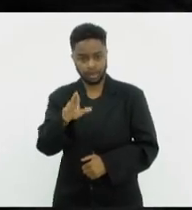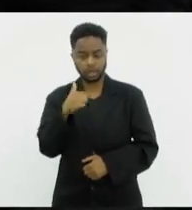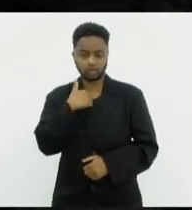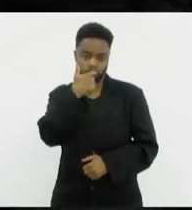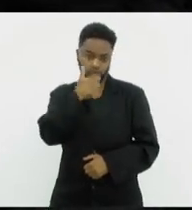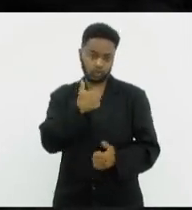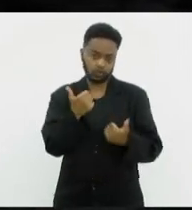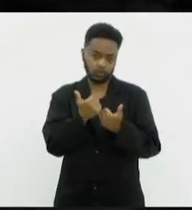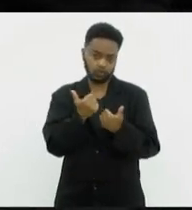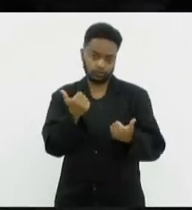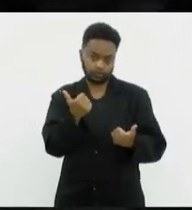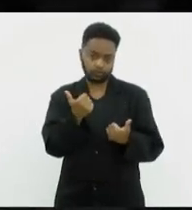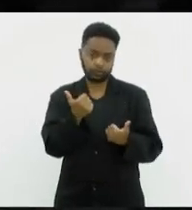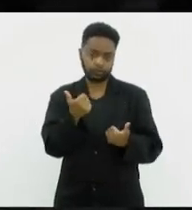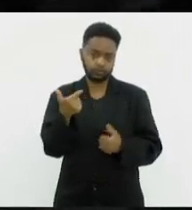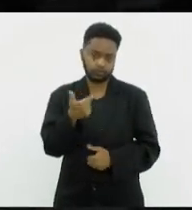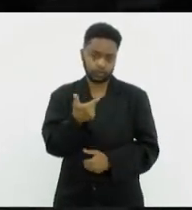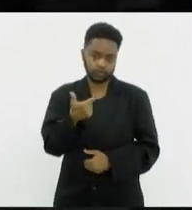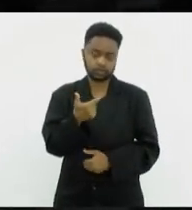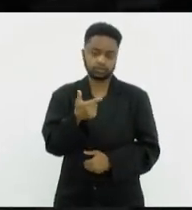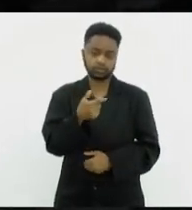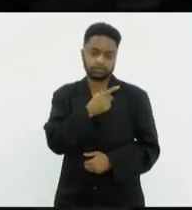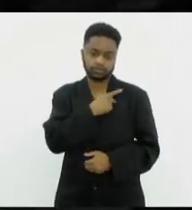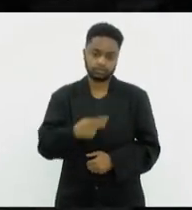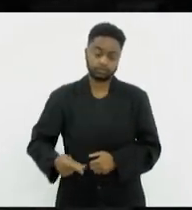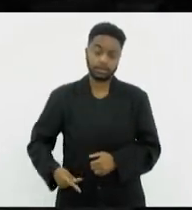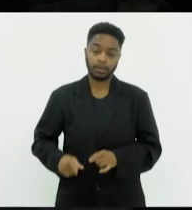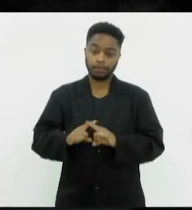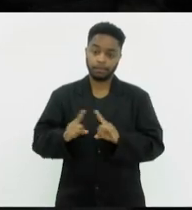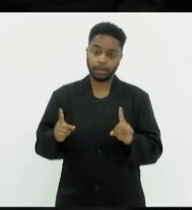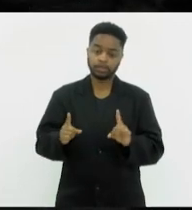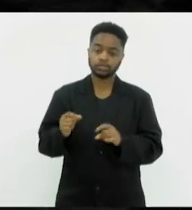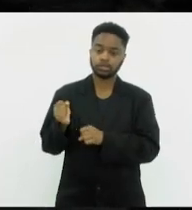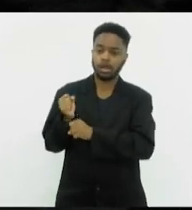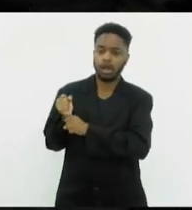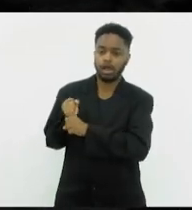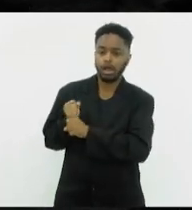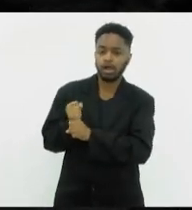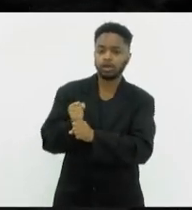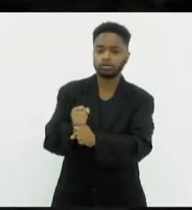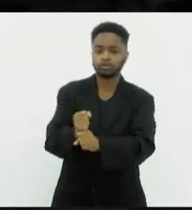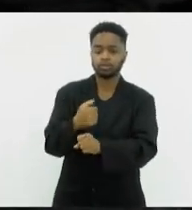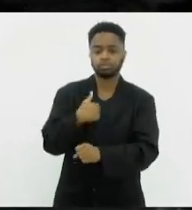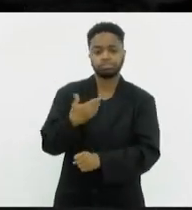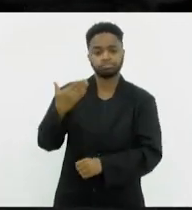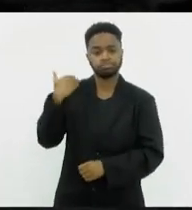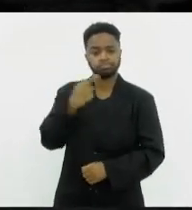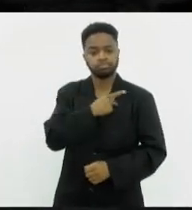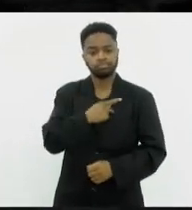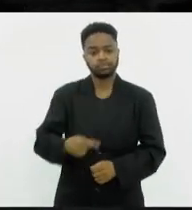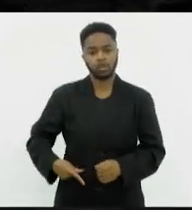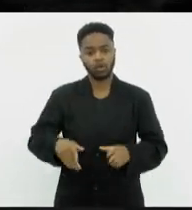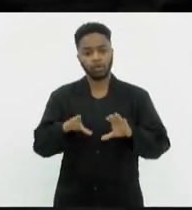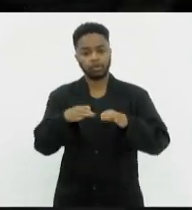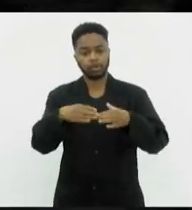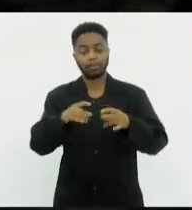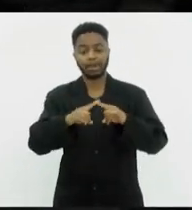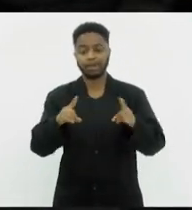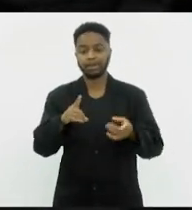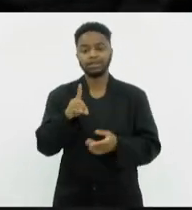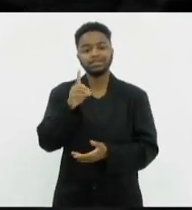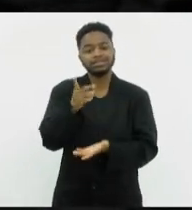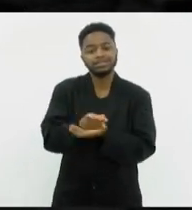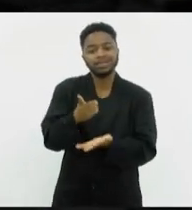E os anos todos que eu presidi essa comissão, A DECRAD não faltou uma